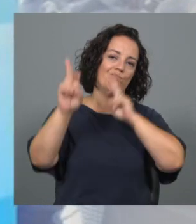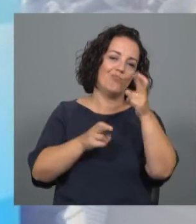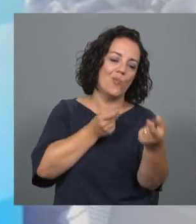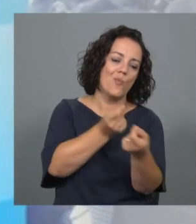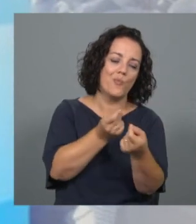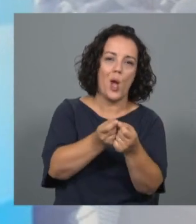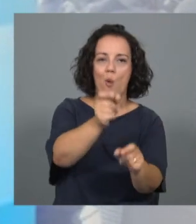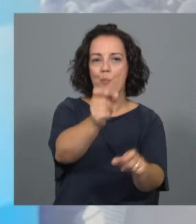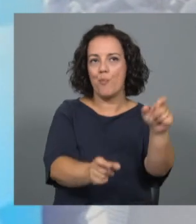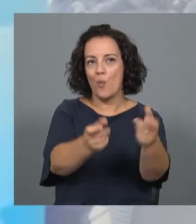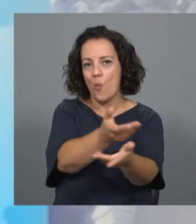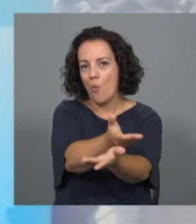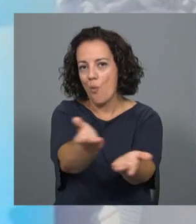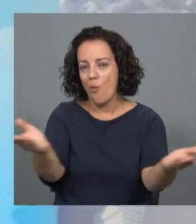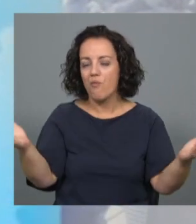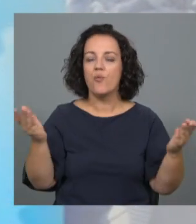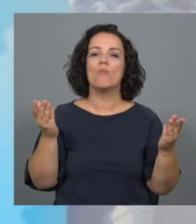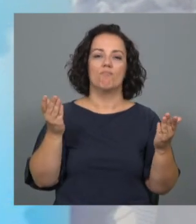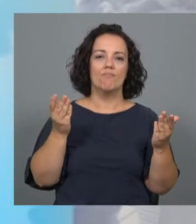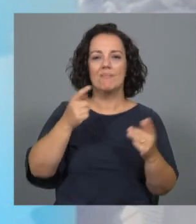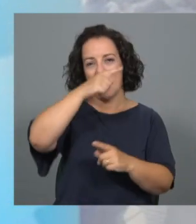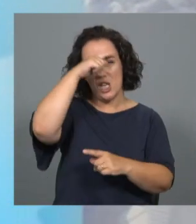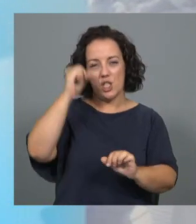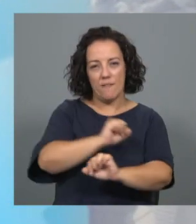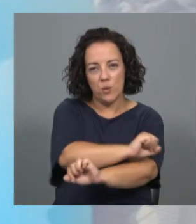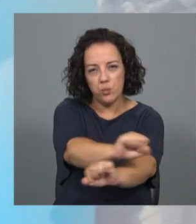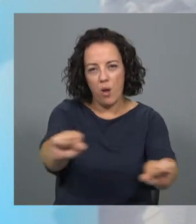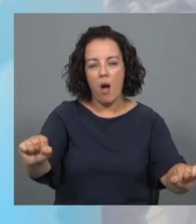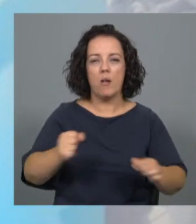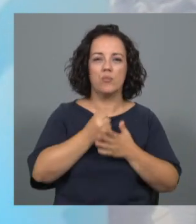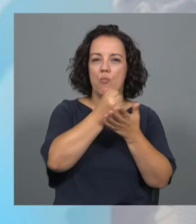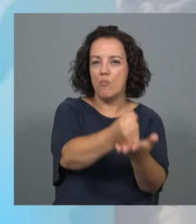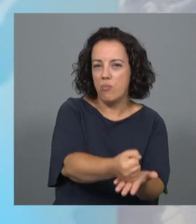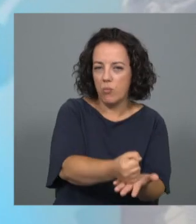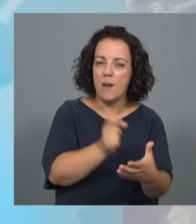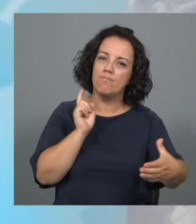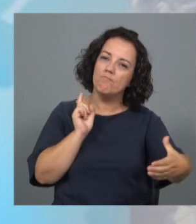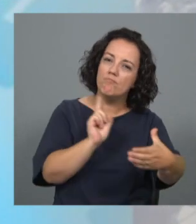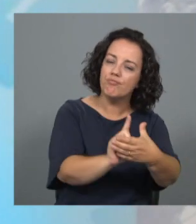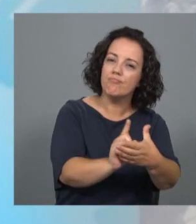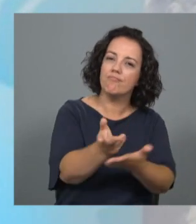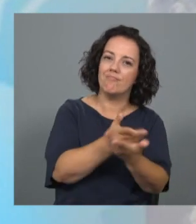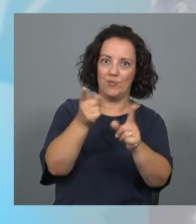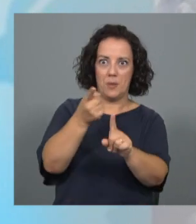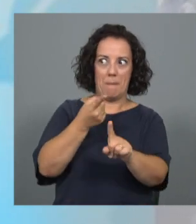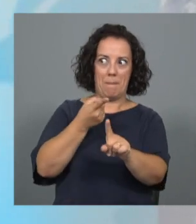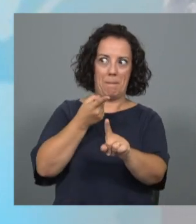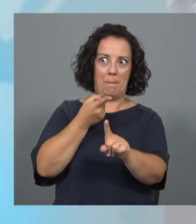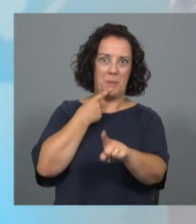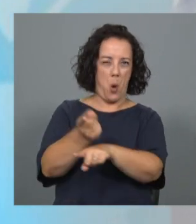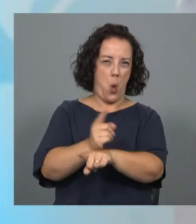de partilhar as suas fragilidades, não é? E ao fim e ao cabo percebeu na altura isto que me estava a dizer